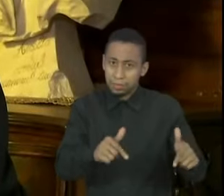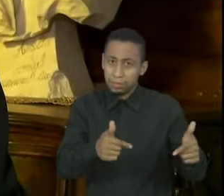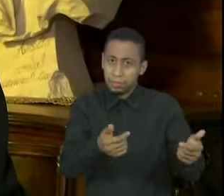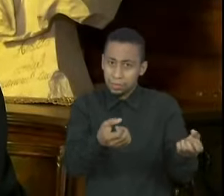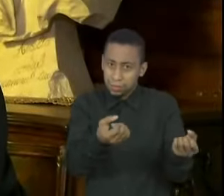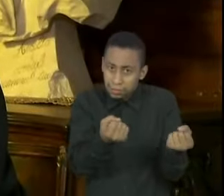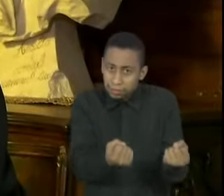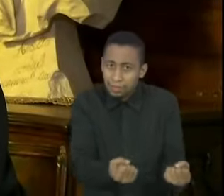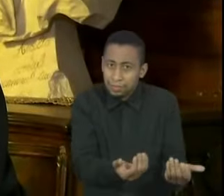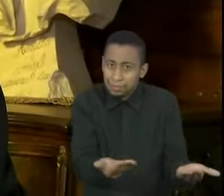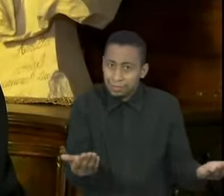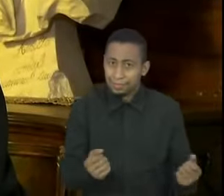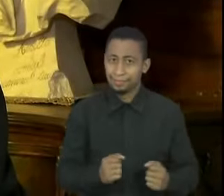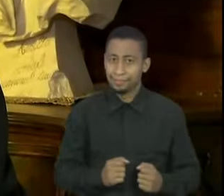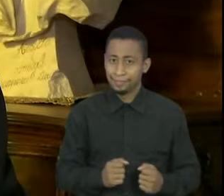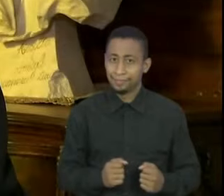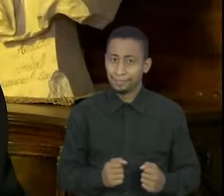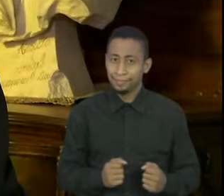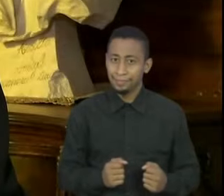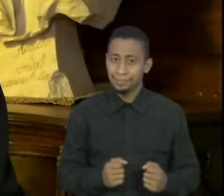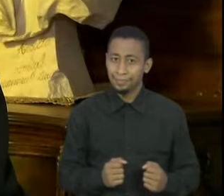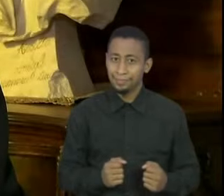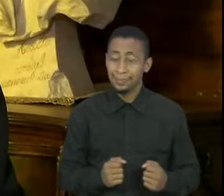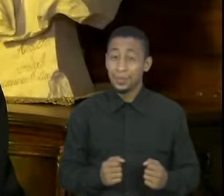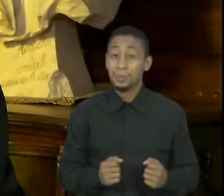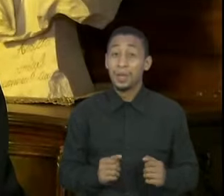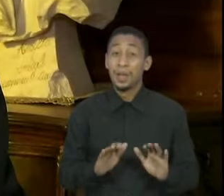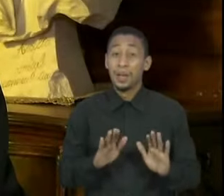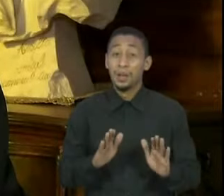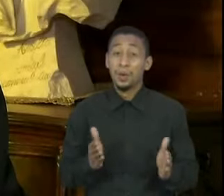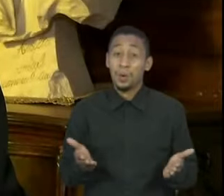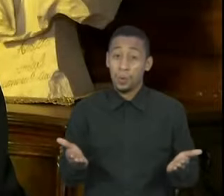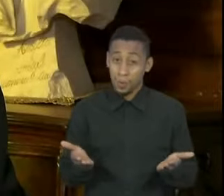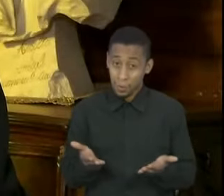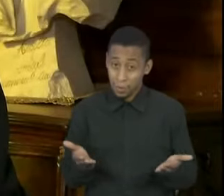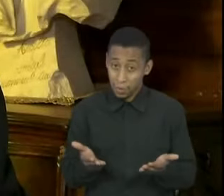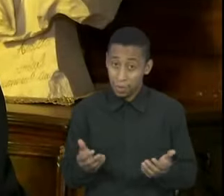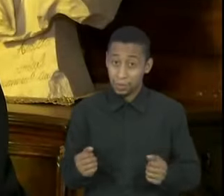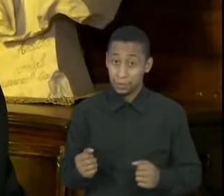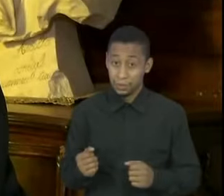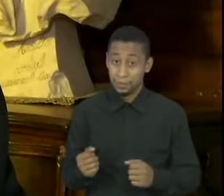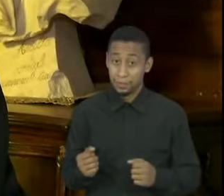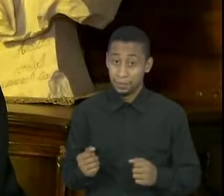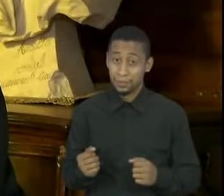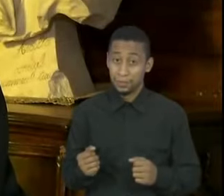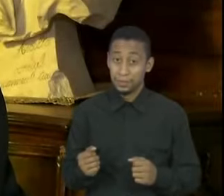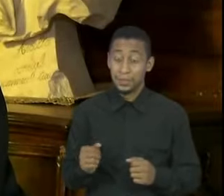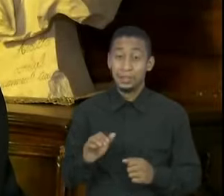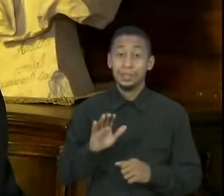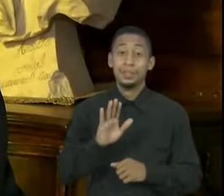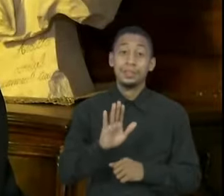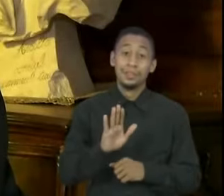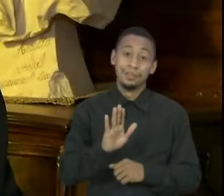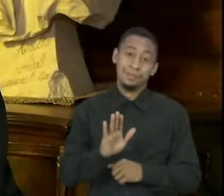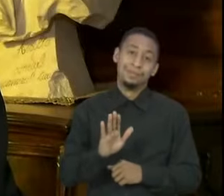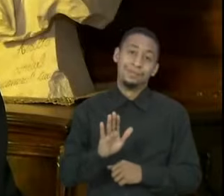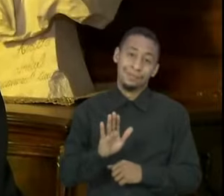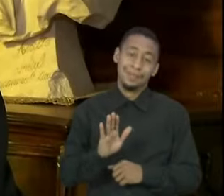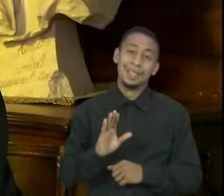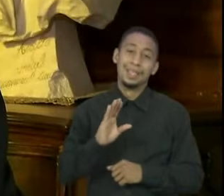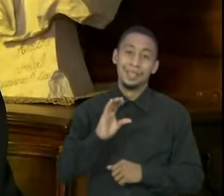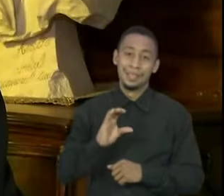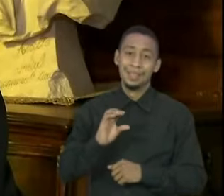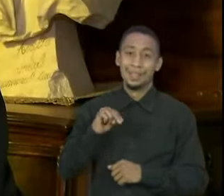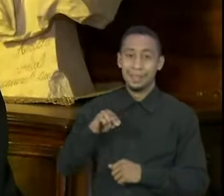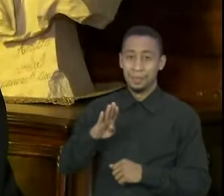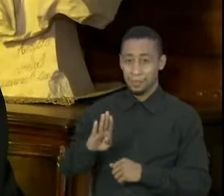porém é e hoje um pouco se dá atenção aquilo Cassino